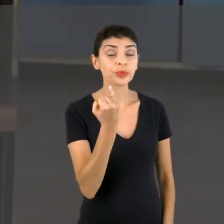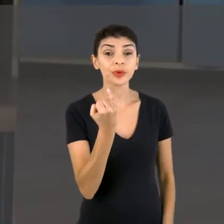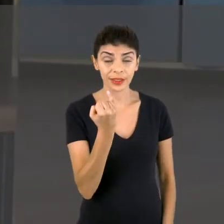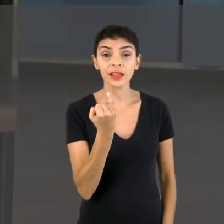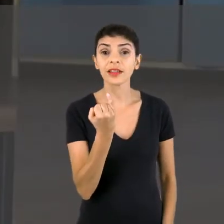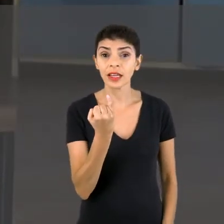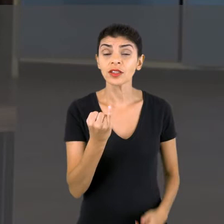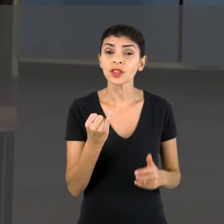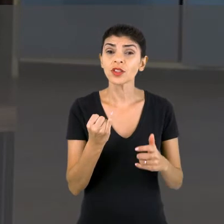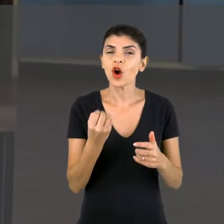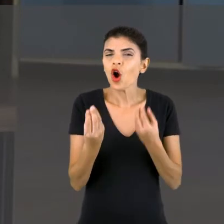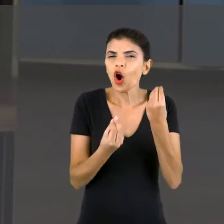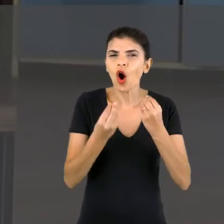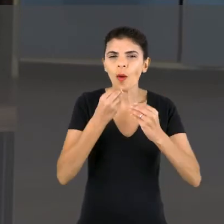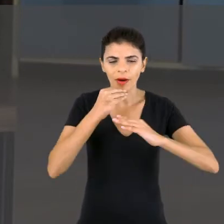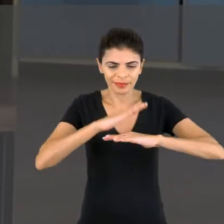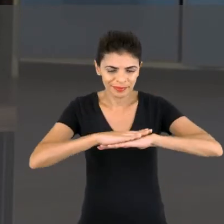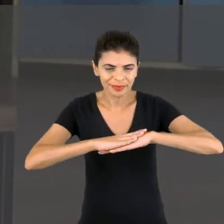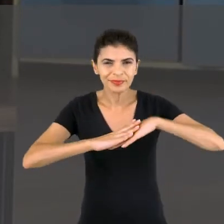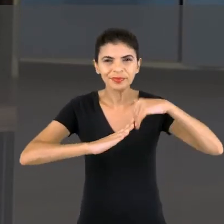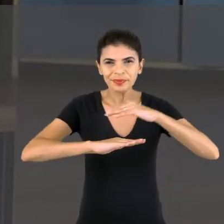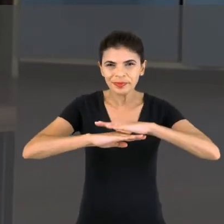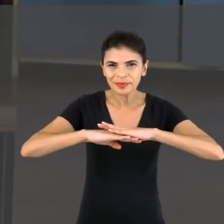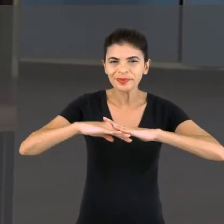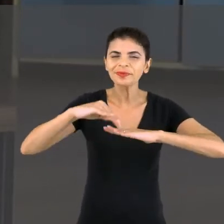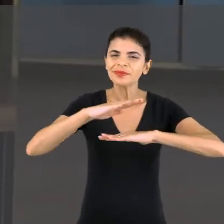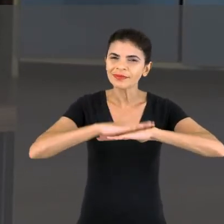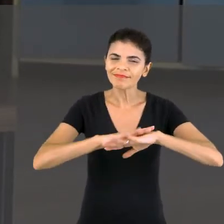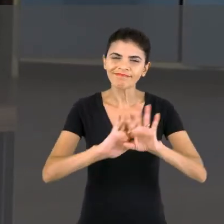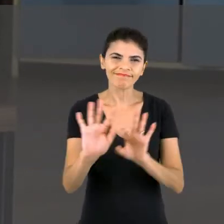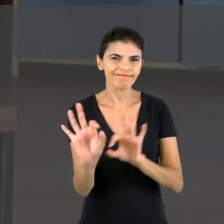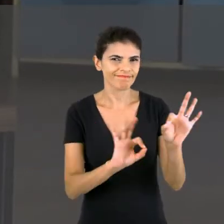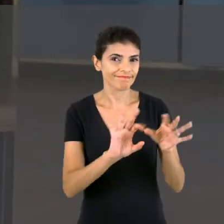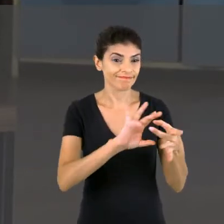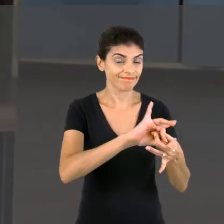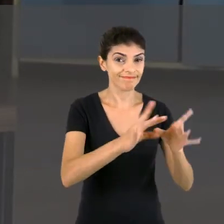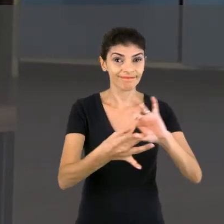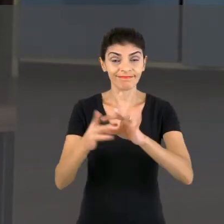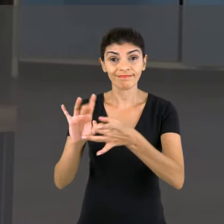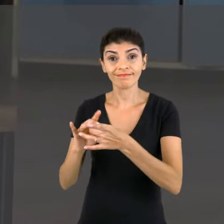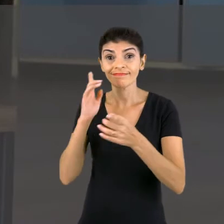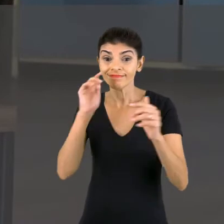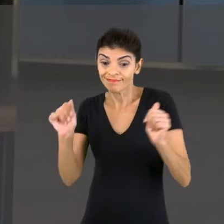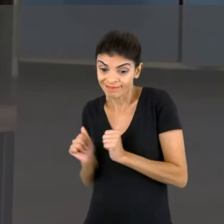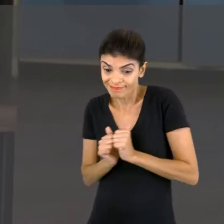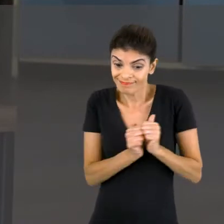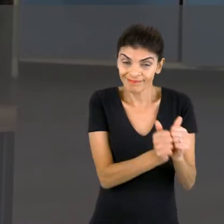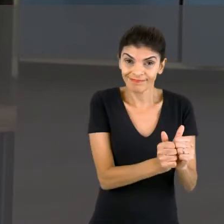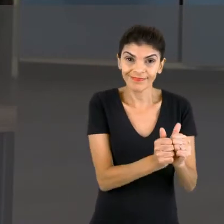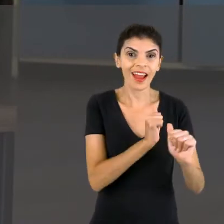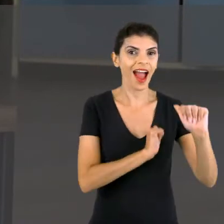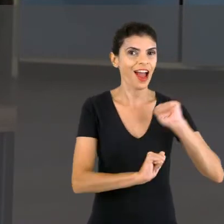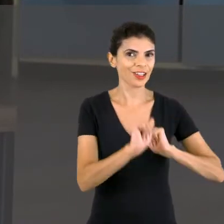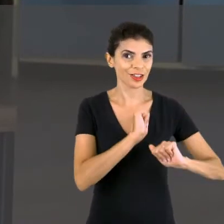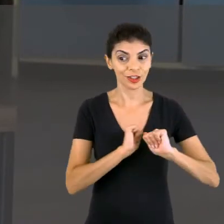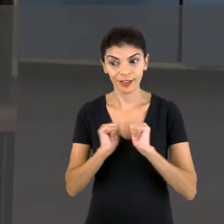importante também nesse lugar da construção das suas redes de trabalho é se aproximar de artistas e